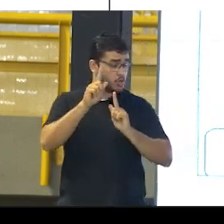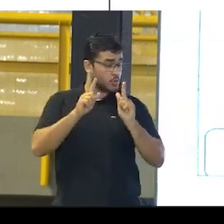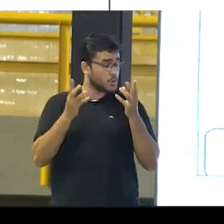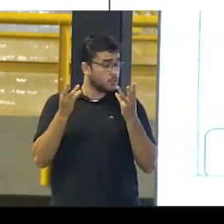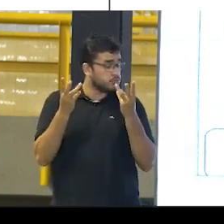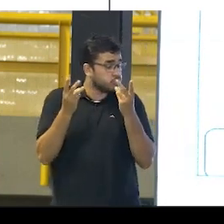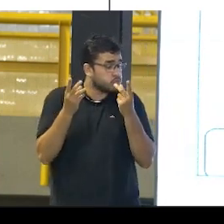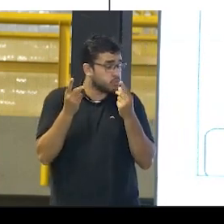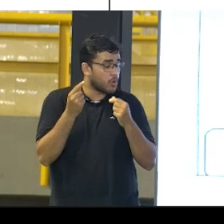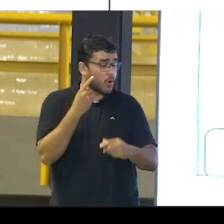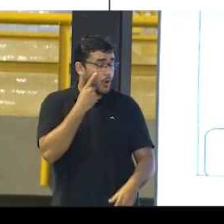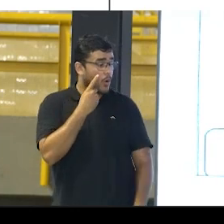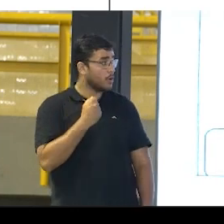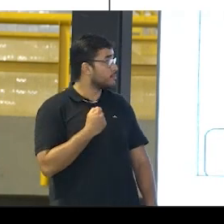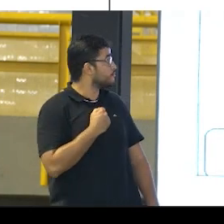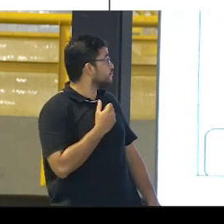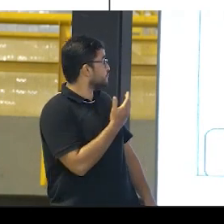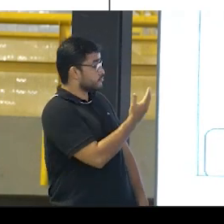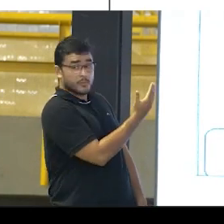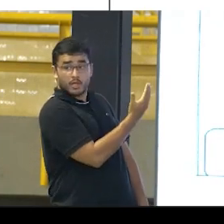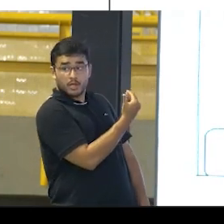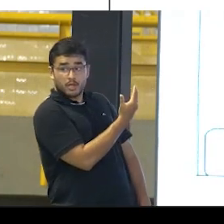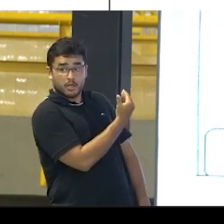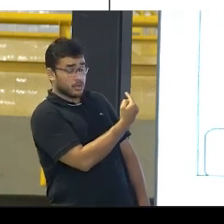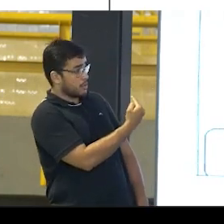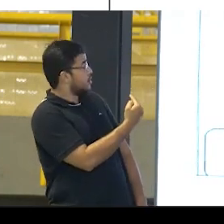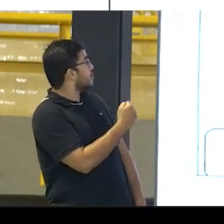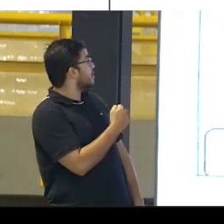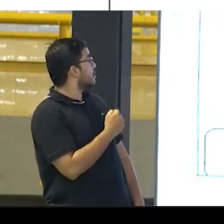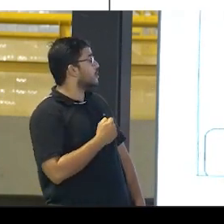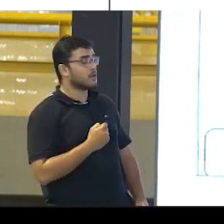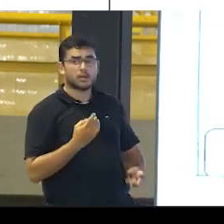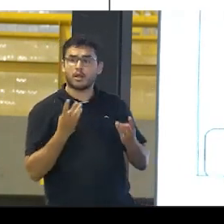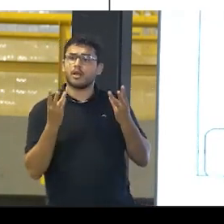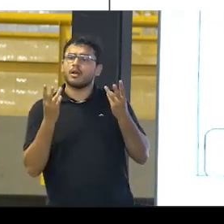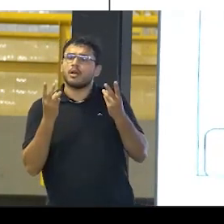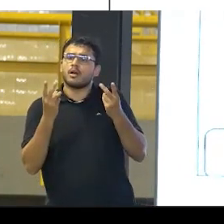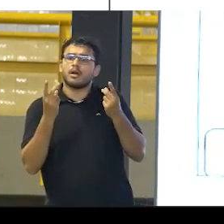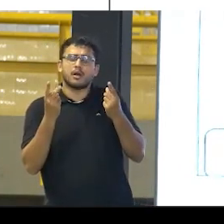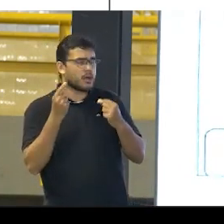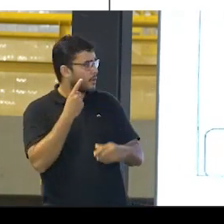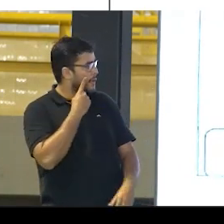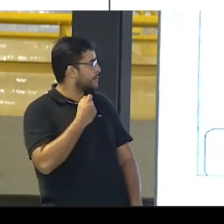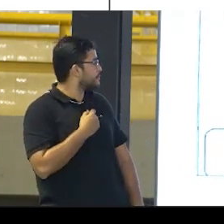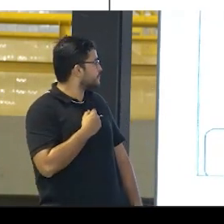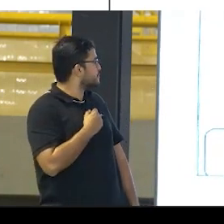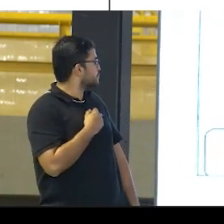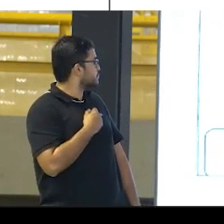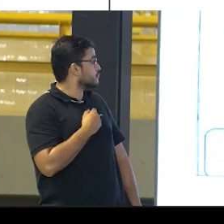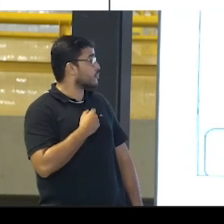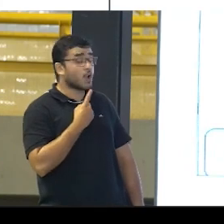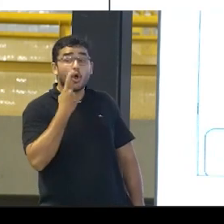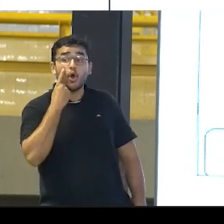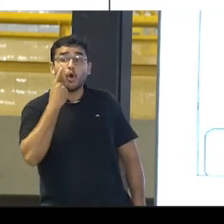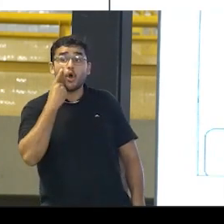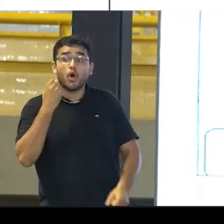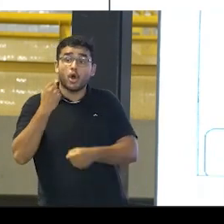vocês, você vai perceber que é a mesma coisa se você somar petróleo, gás e carvão